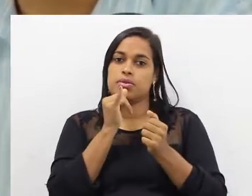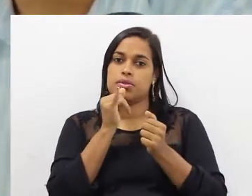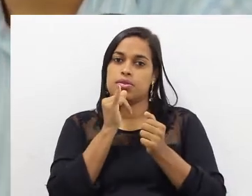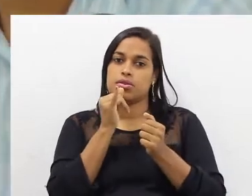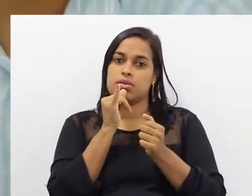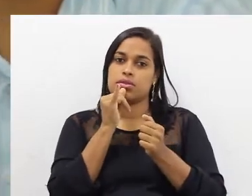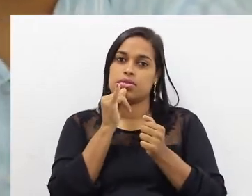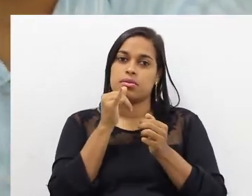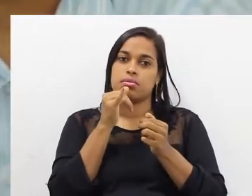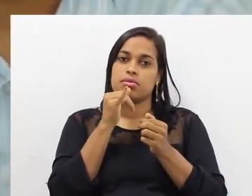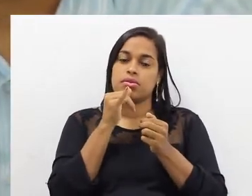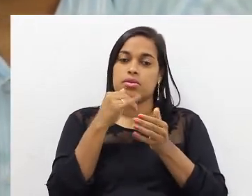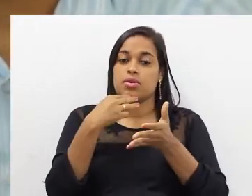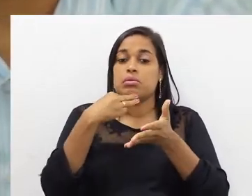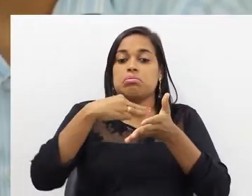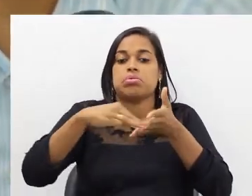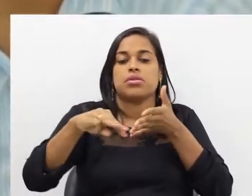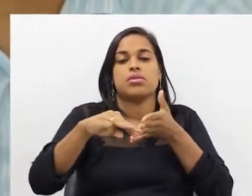aí, e várias